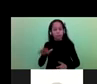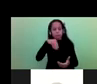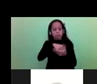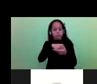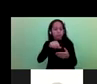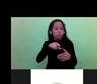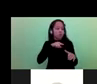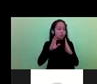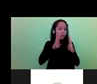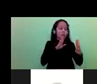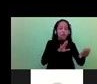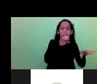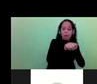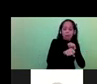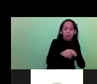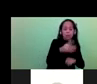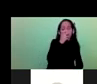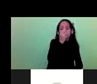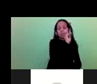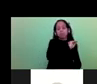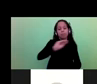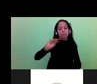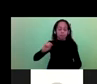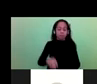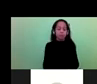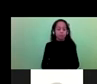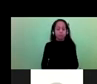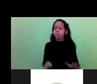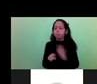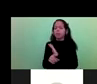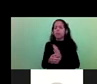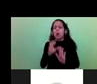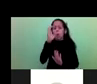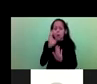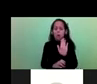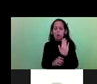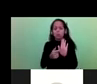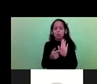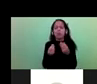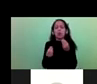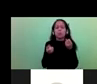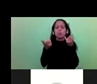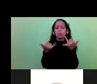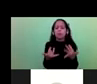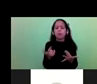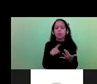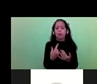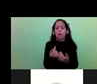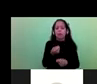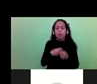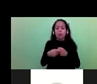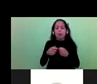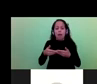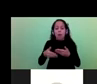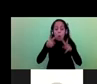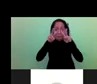Como o currículo será abordado em uma economia pós-humana